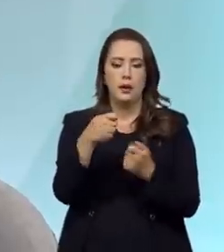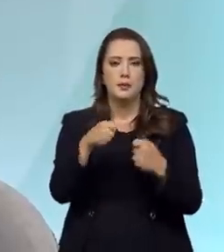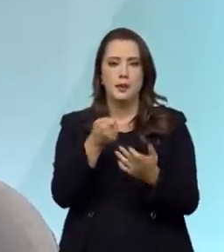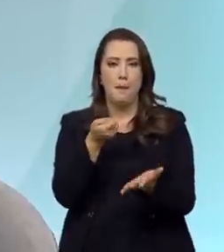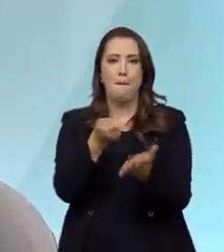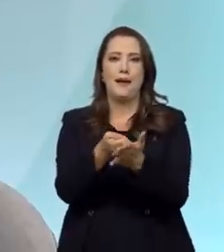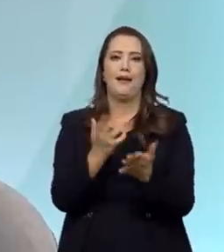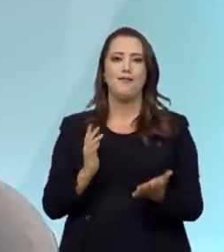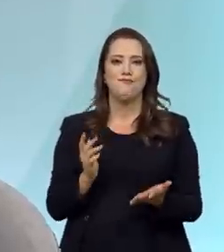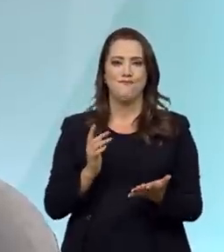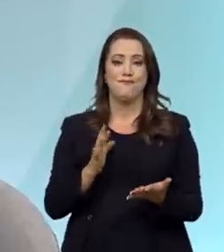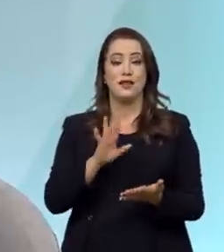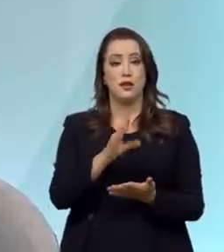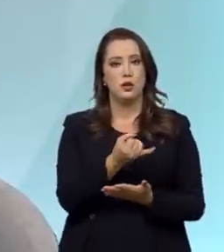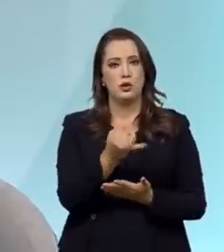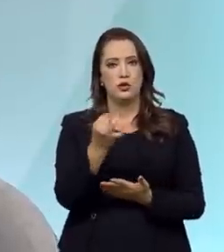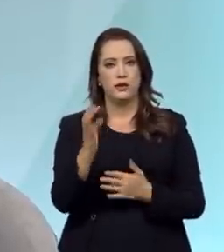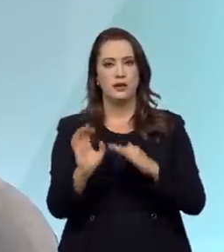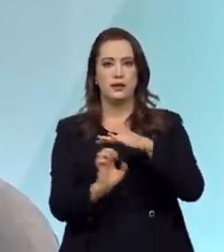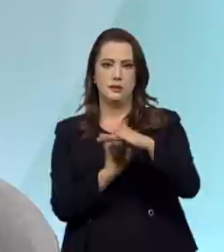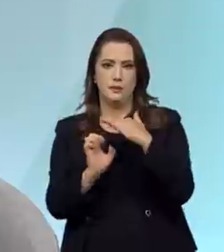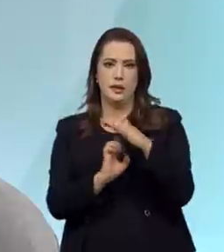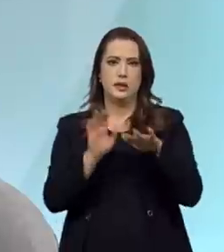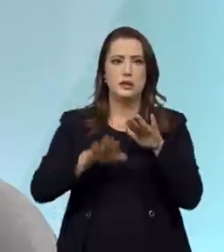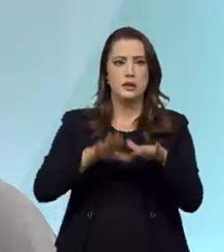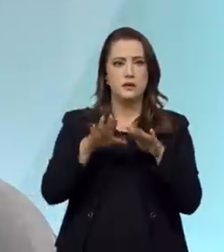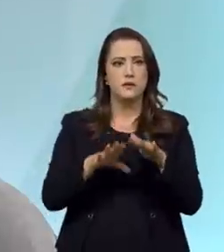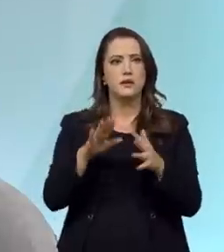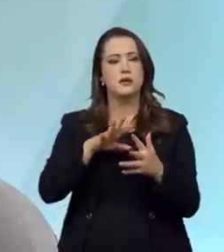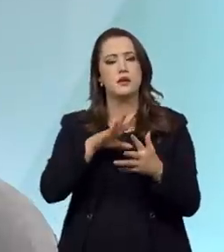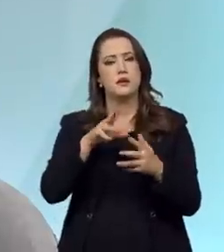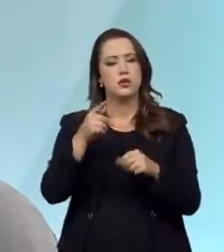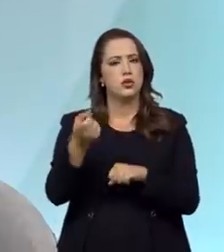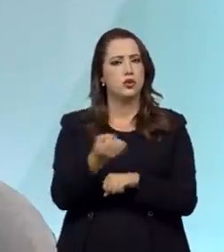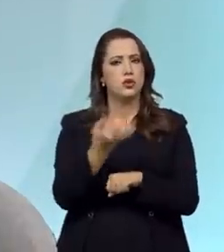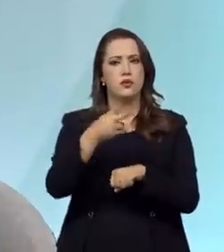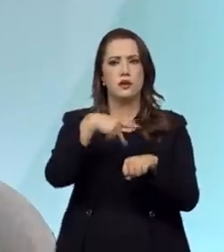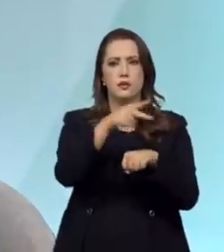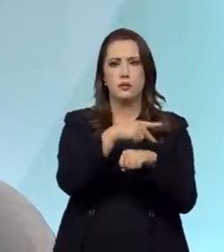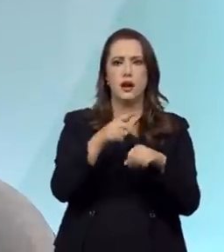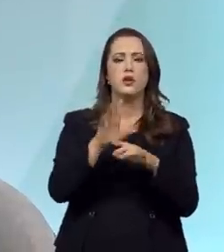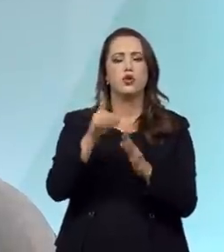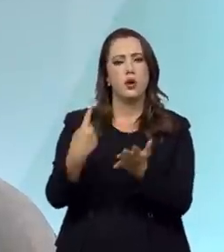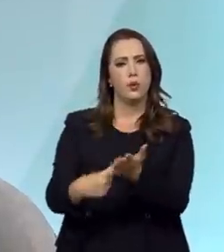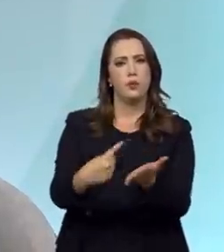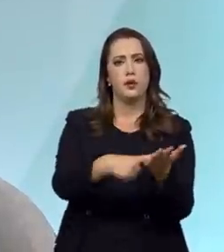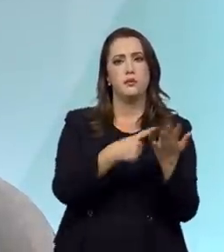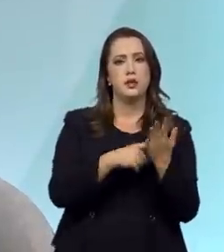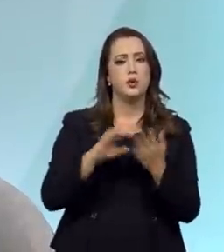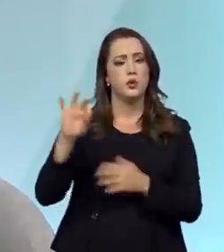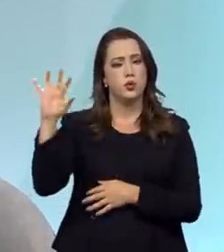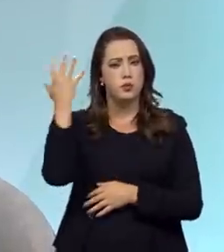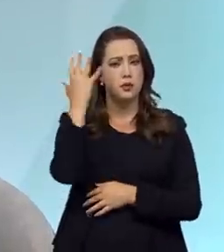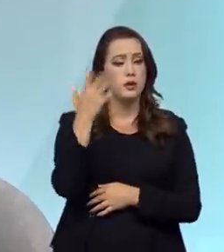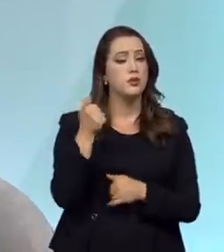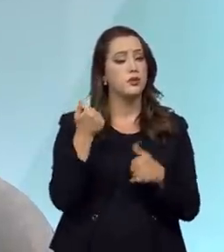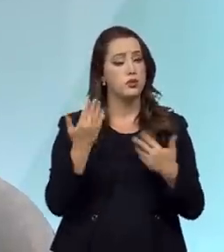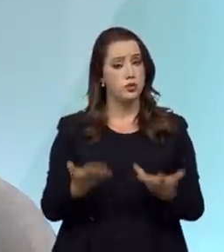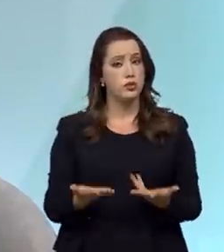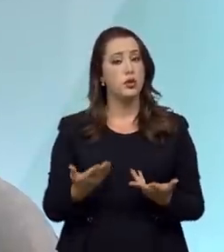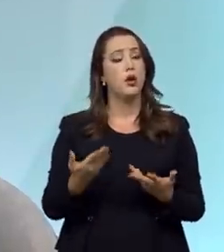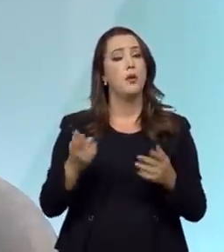empresas Principalmente as multinacionais as maiores empresas do mundo já aderiram à esses compromissos de Meio Ambiente e o